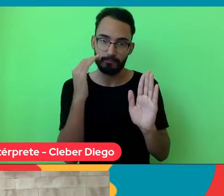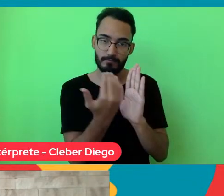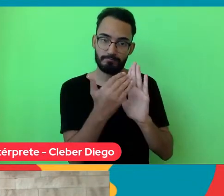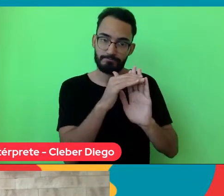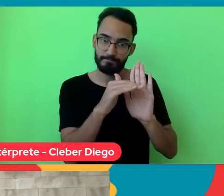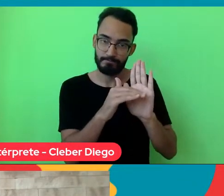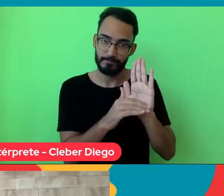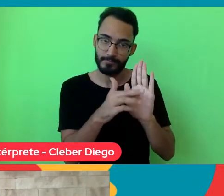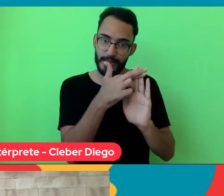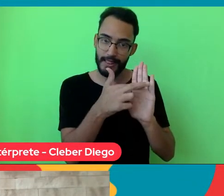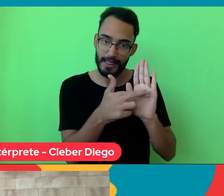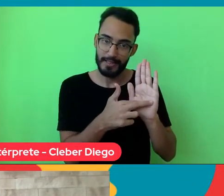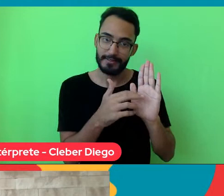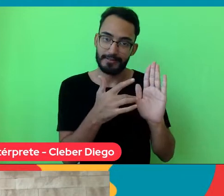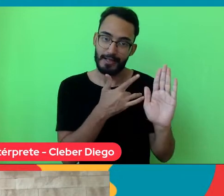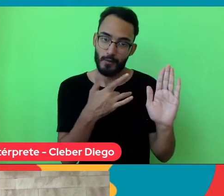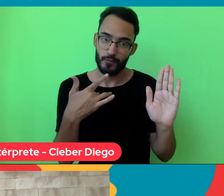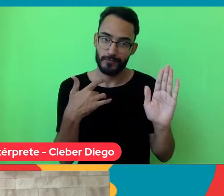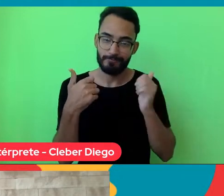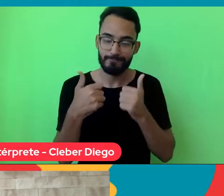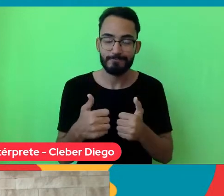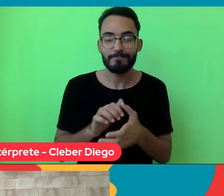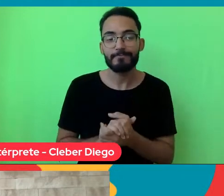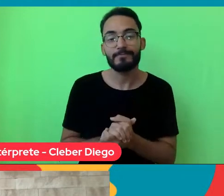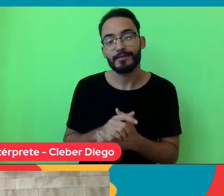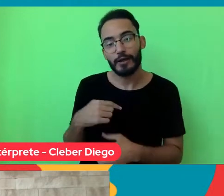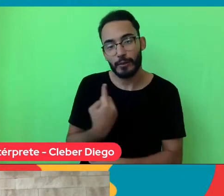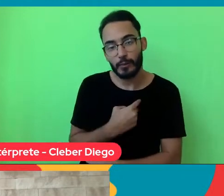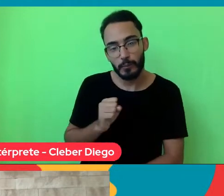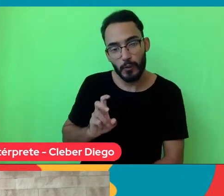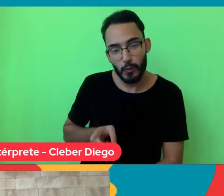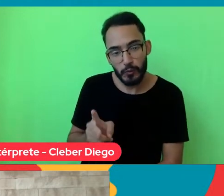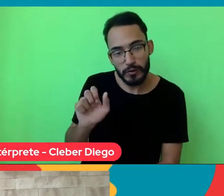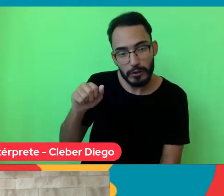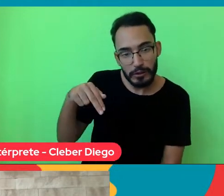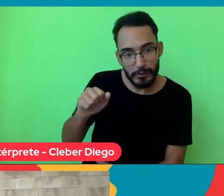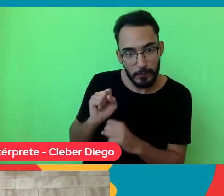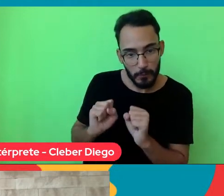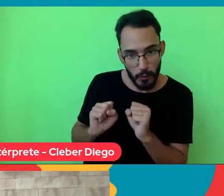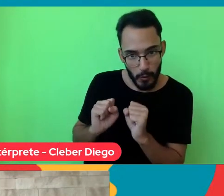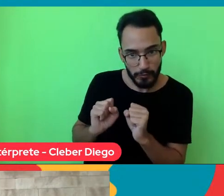pessoas convidadas. A gente pode tocar, Ana? Você...